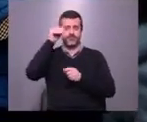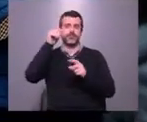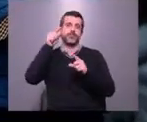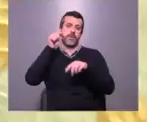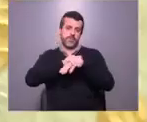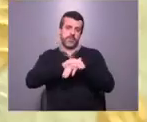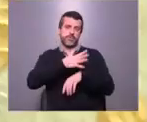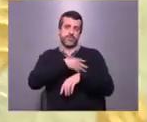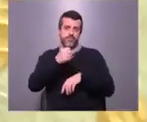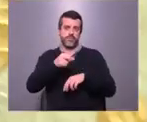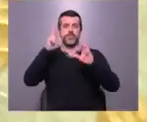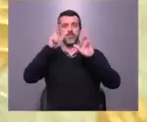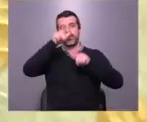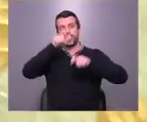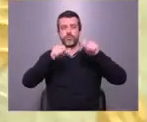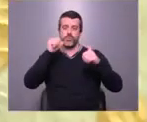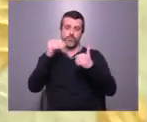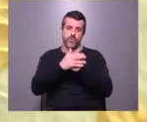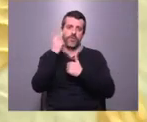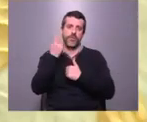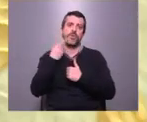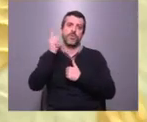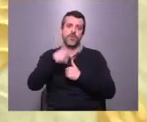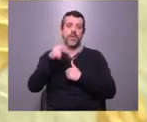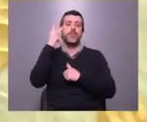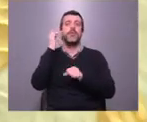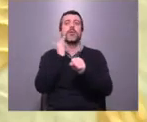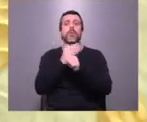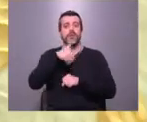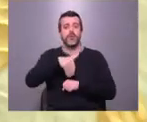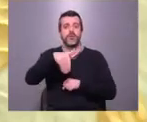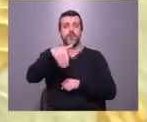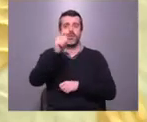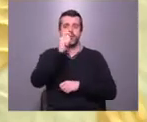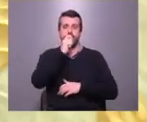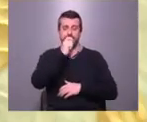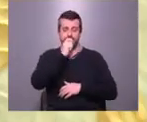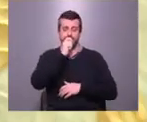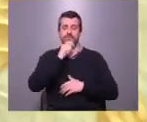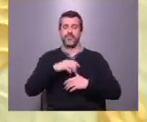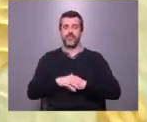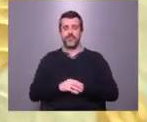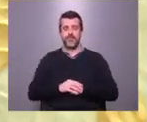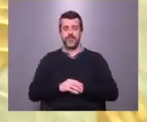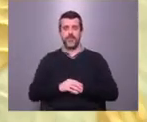pecados. Espero a ressurreição dos mortos e a vida do mundo que há de vir. Amém.